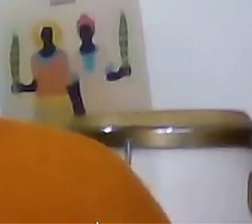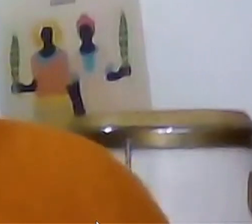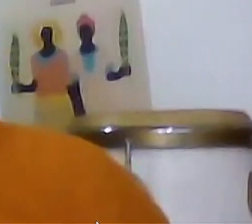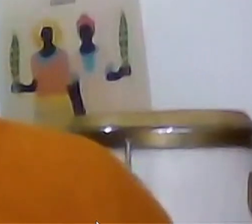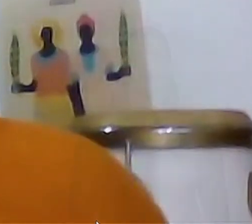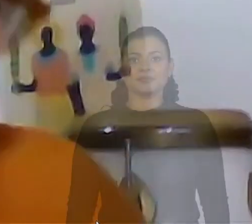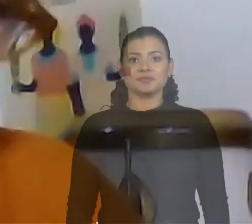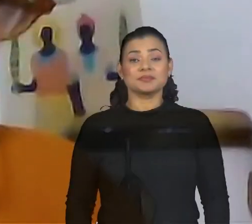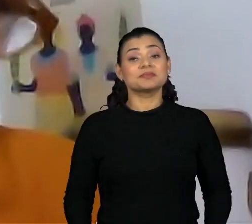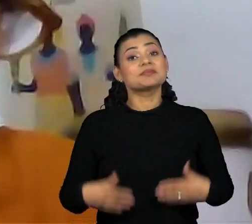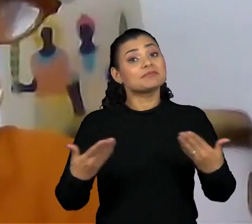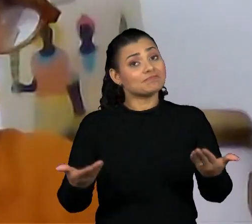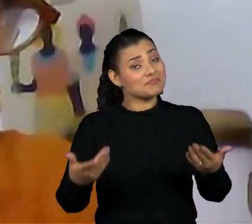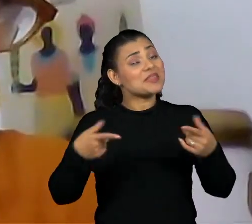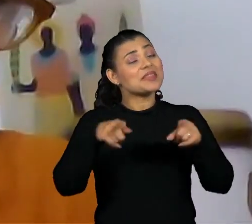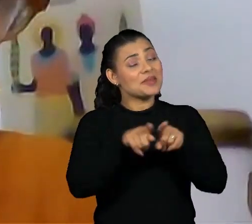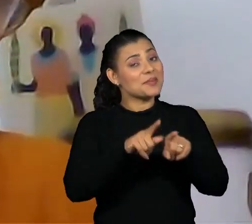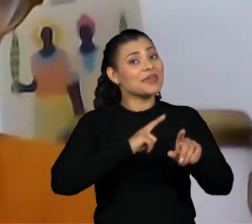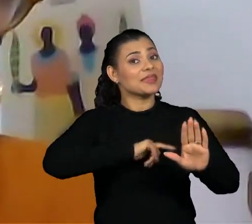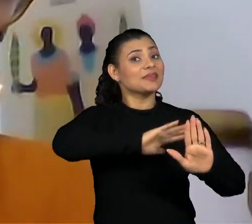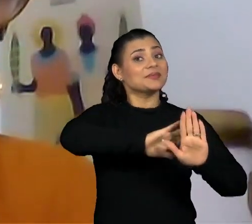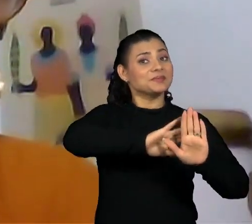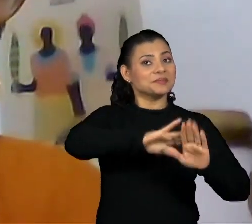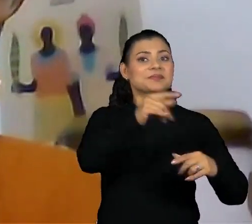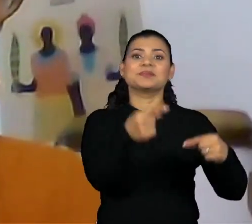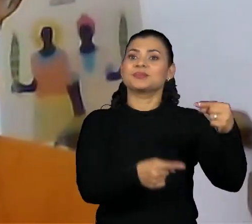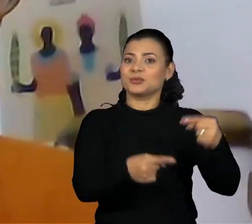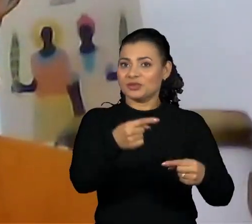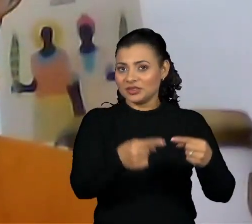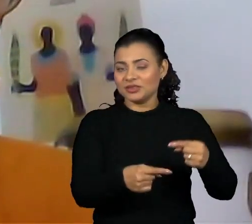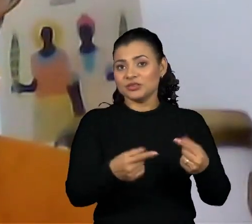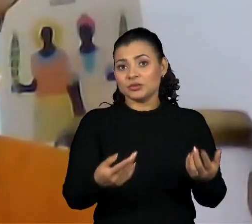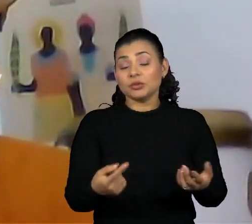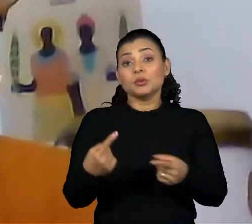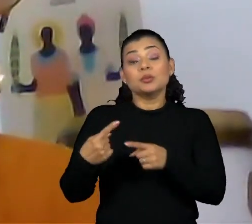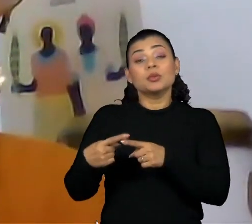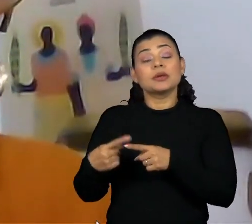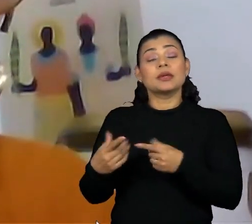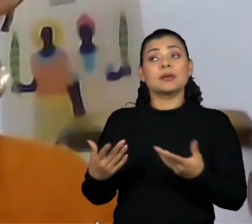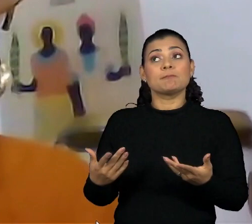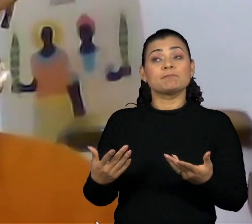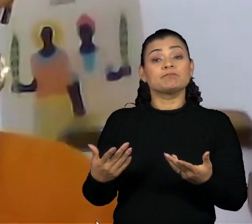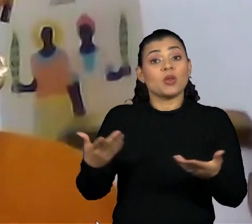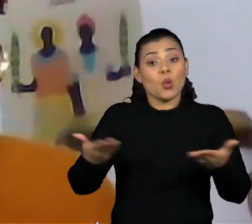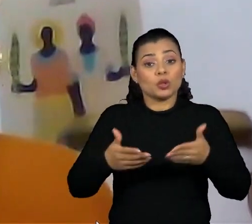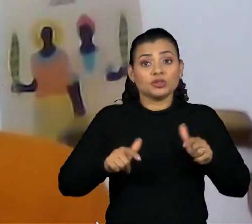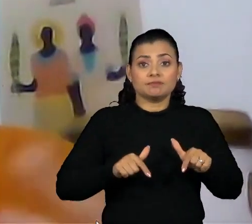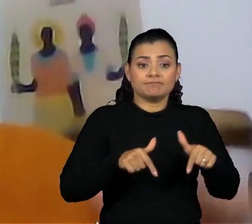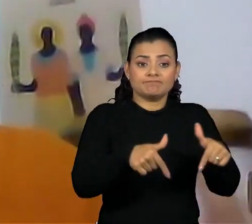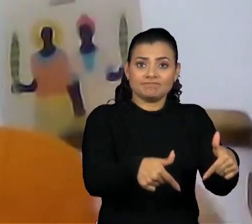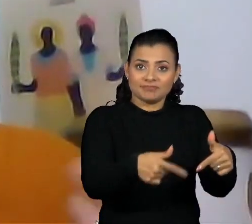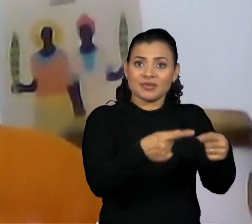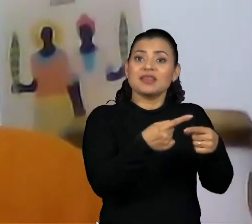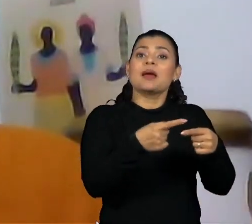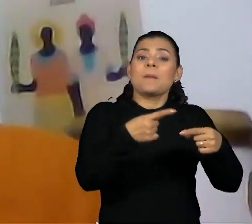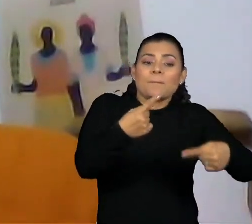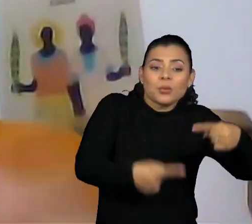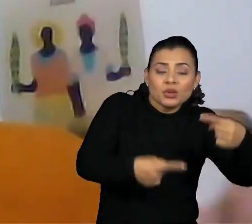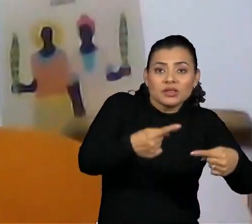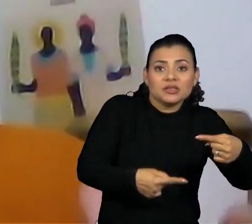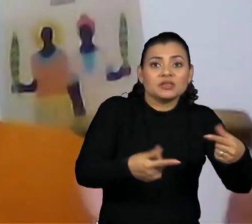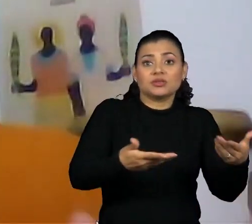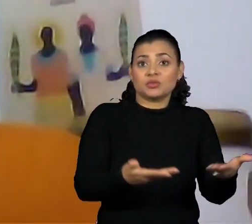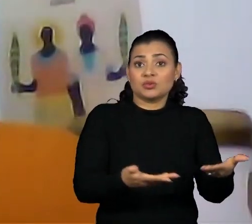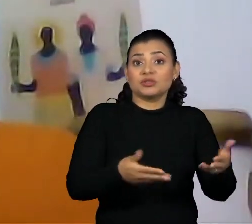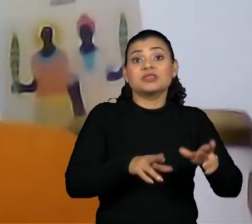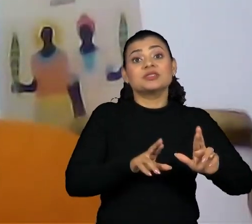E o teor político também, né? Porque eu acho que o que se produz hoje em dia, em termos políticos, é